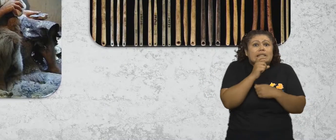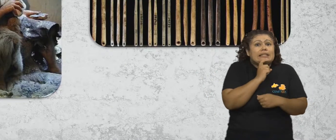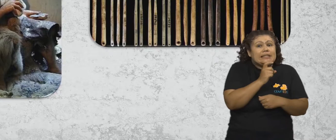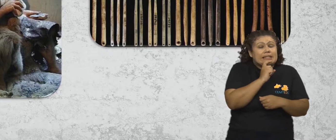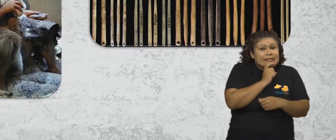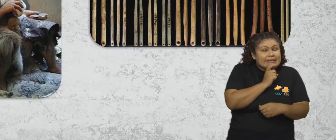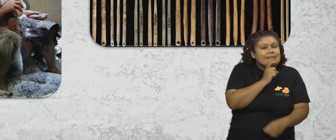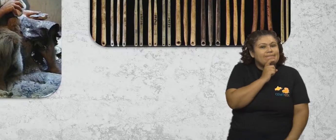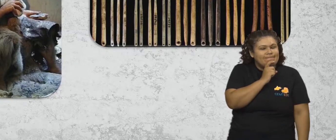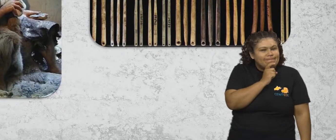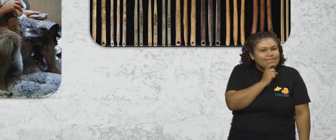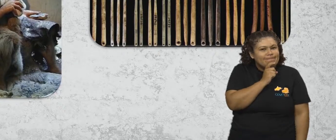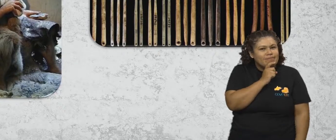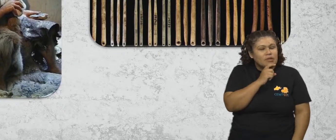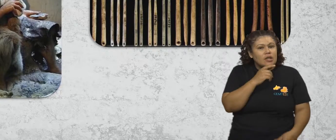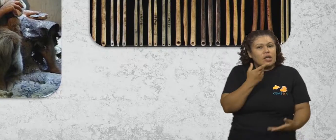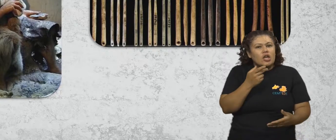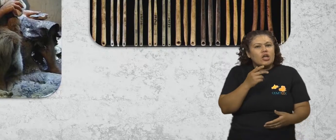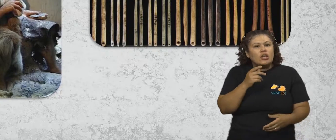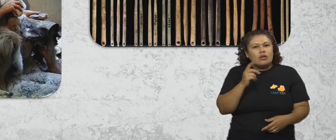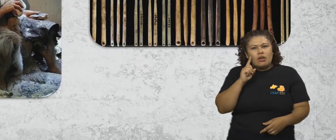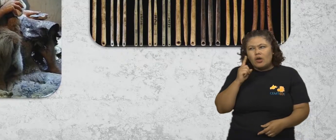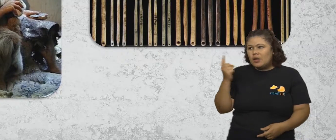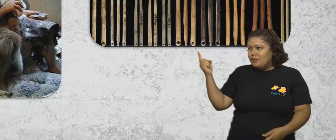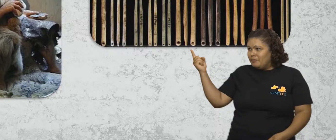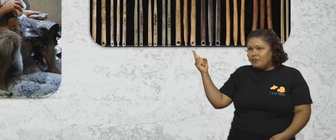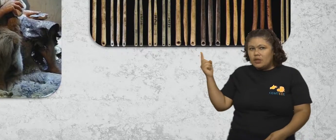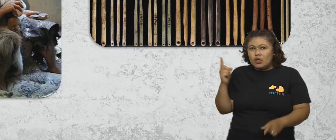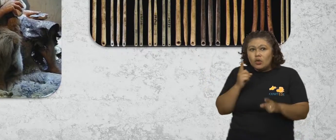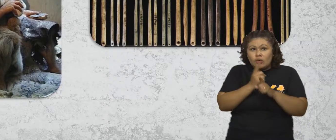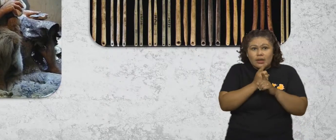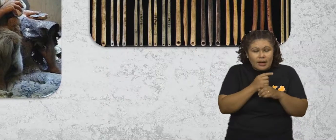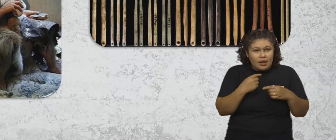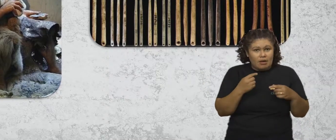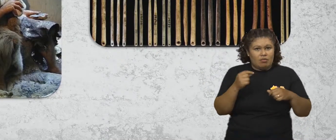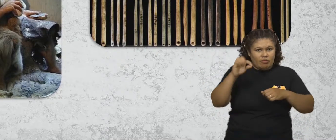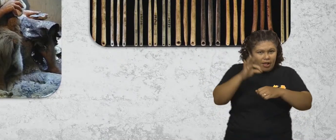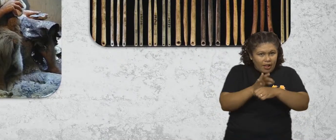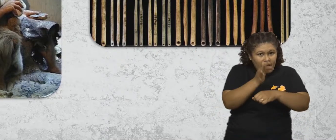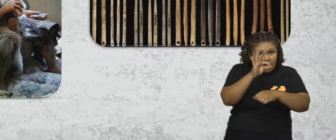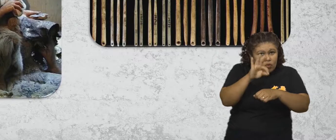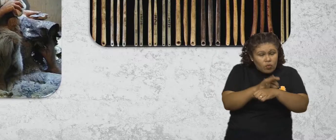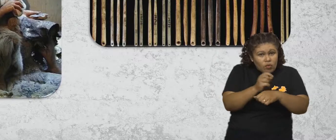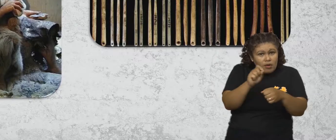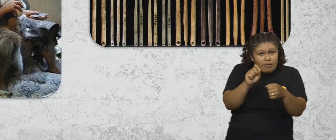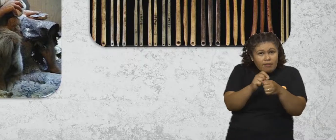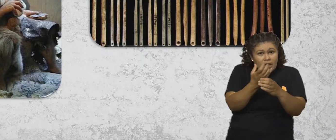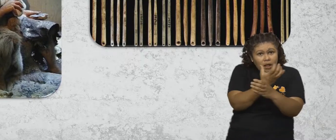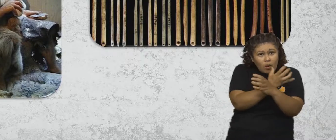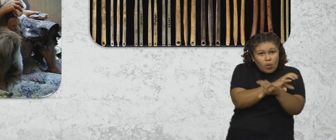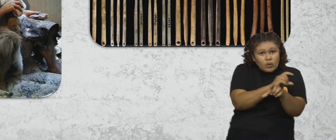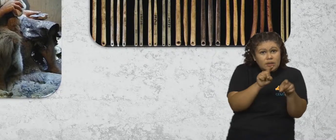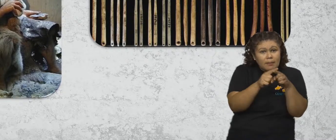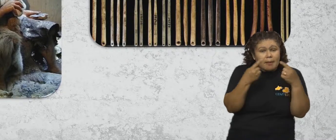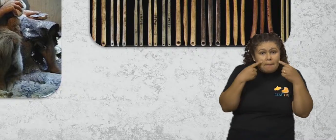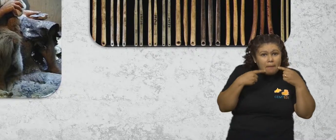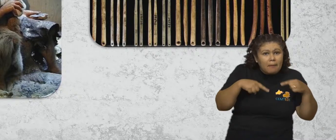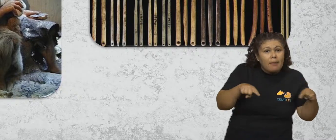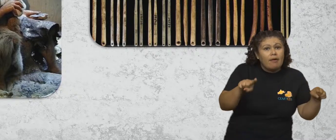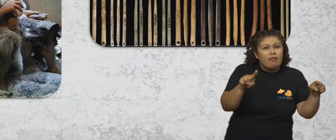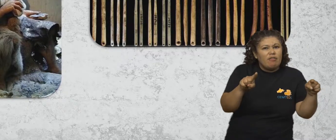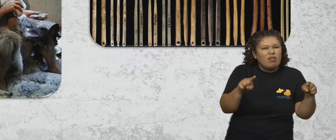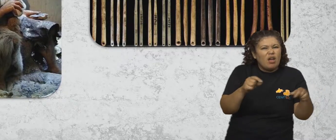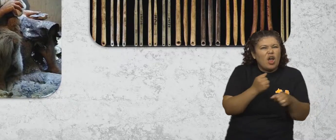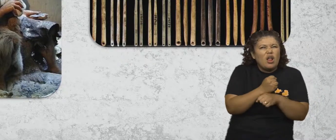foram encontradas algumas agulhas primitivas, feitas de osso e marfim. Agulhas essas que foram datadas de mais